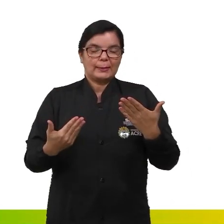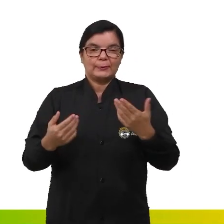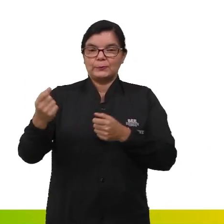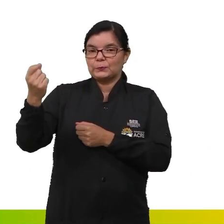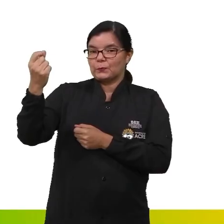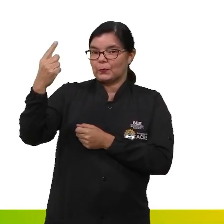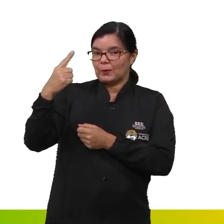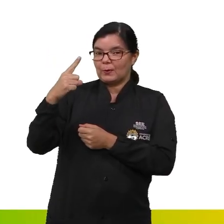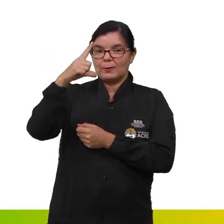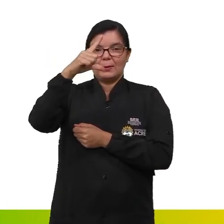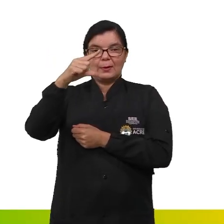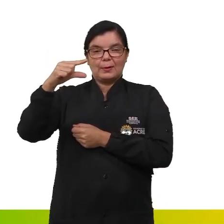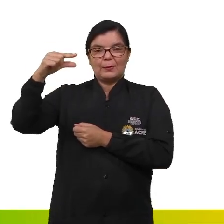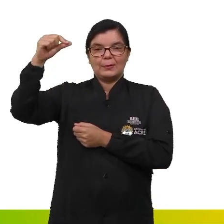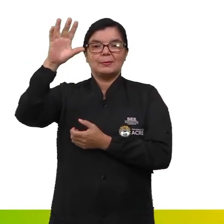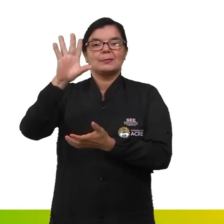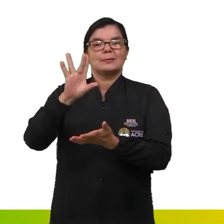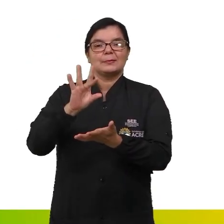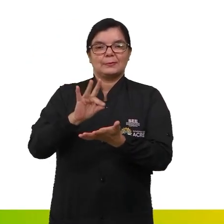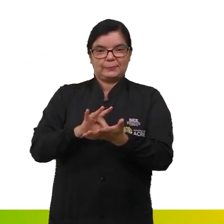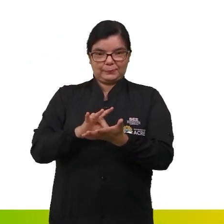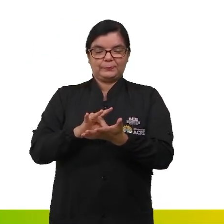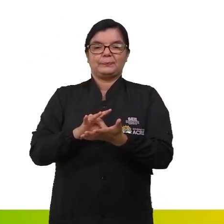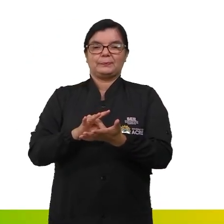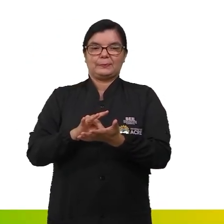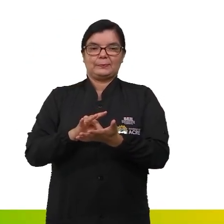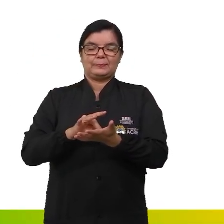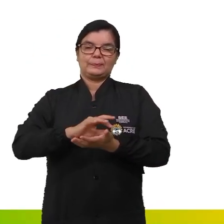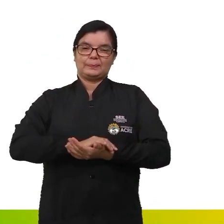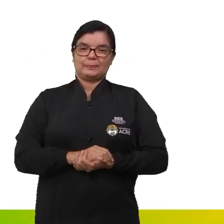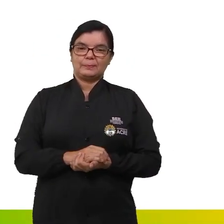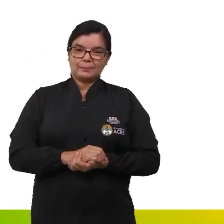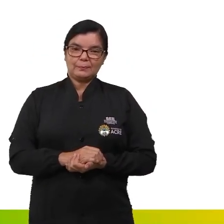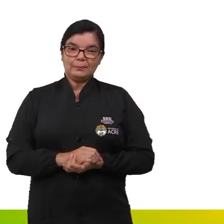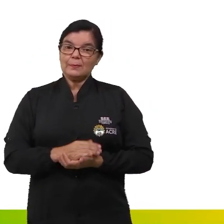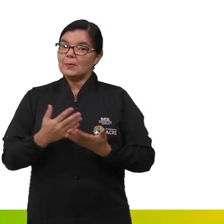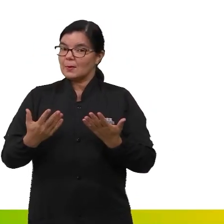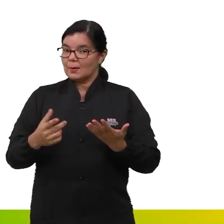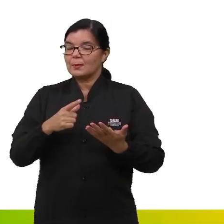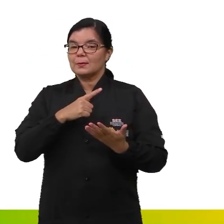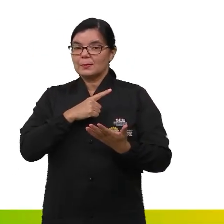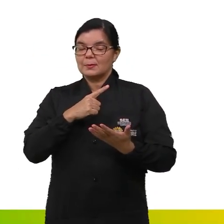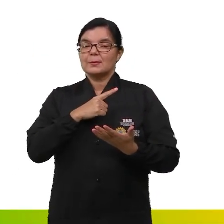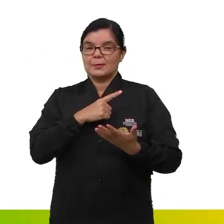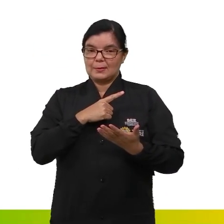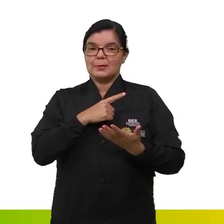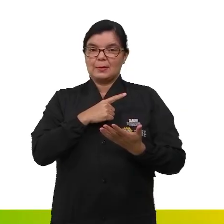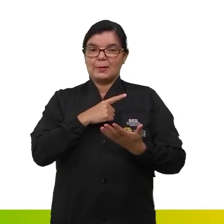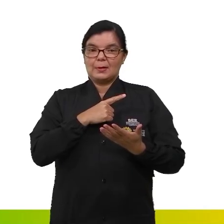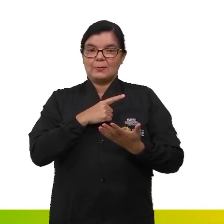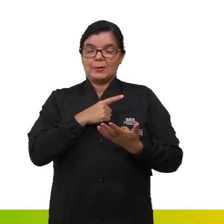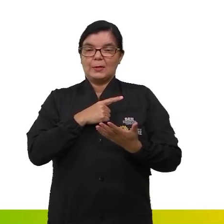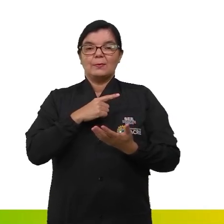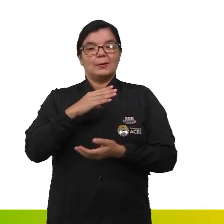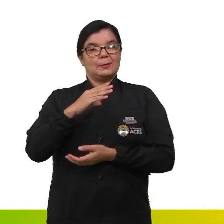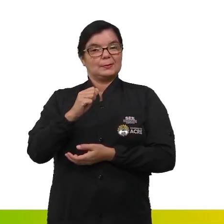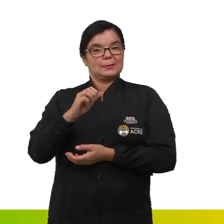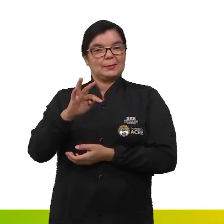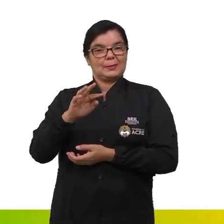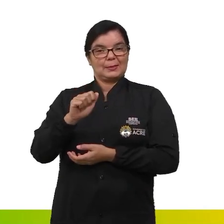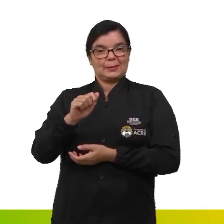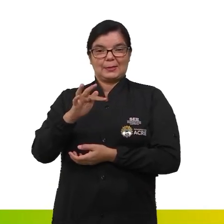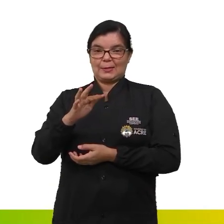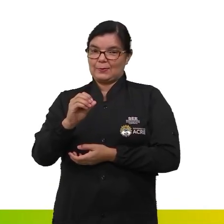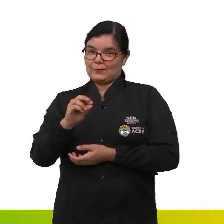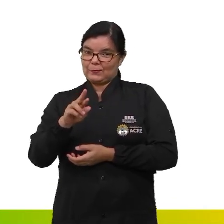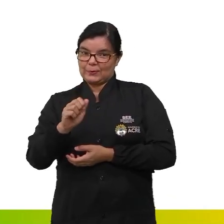coisas? O sol, a lua e a verdade. Então, aqui eu tenho uma catáfora.